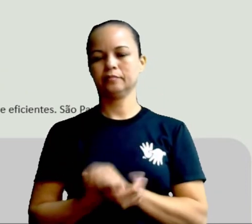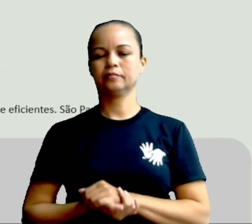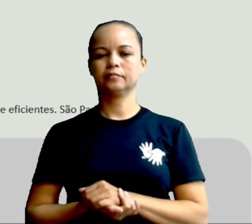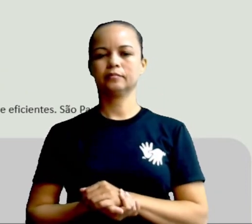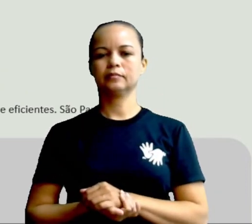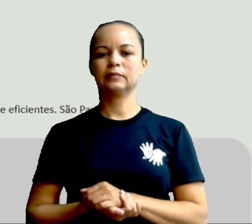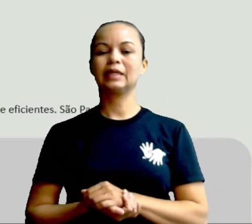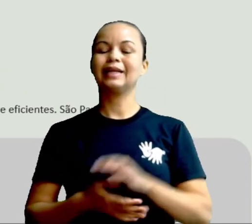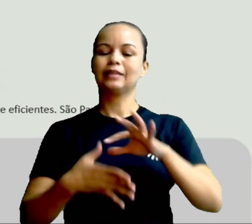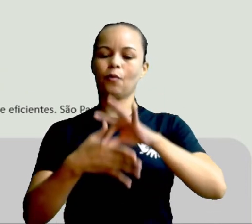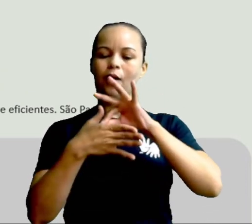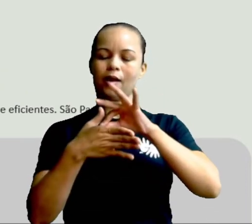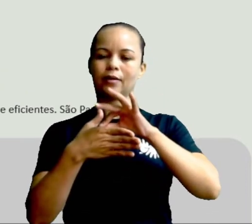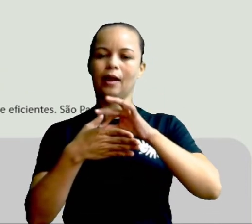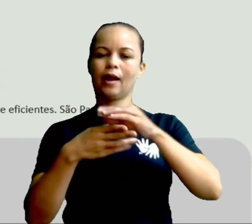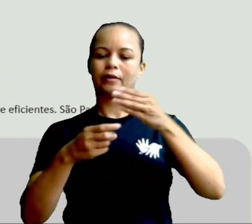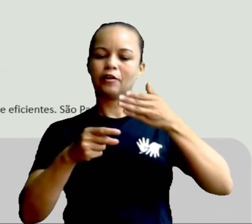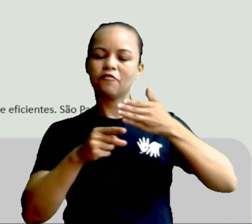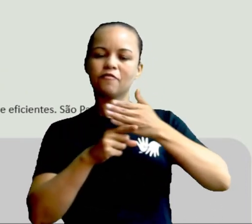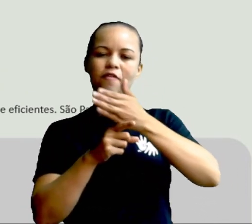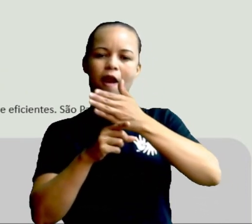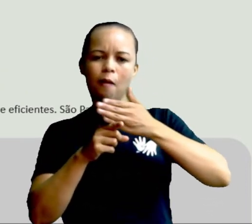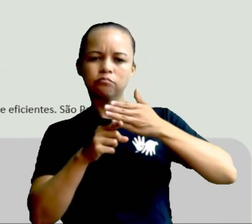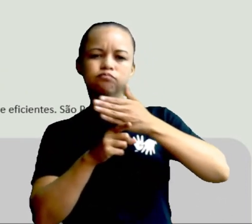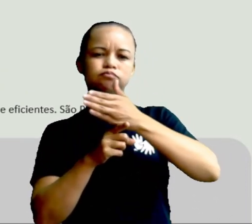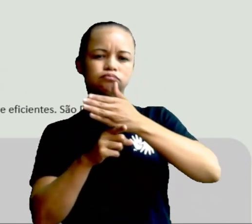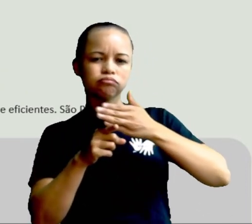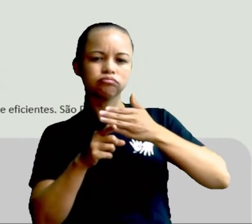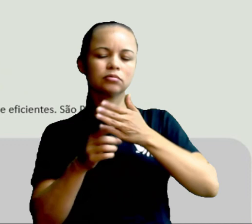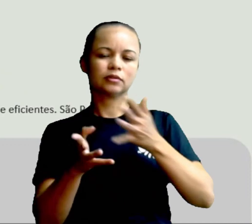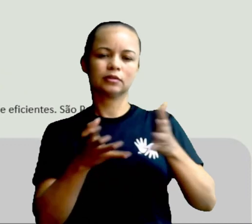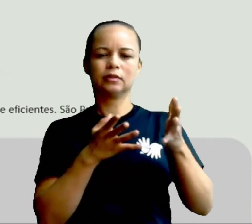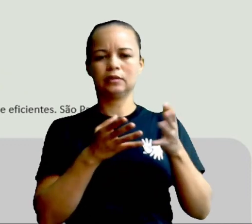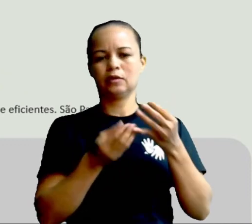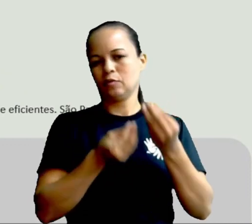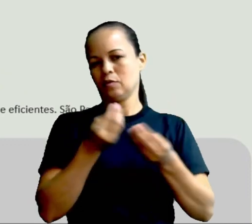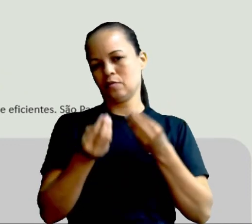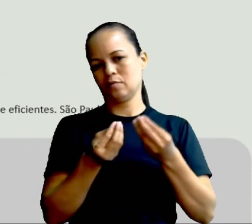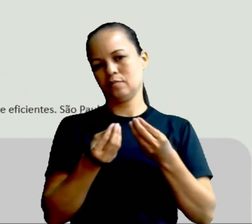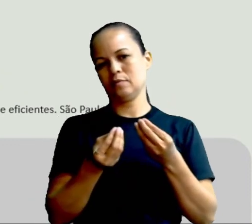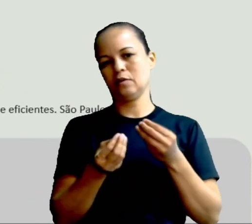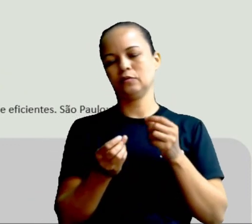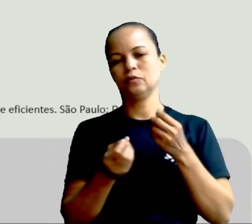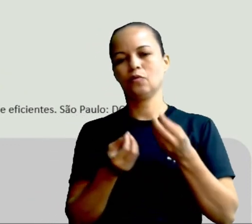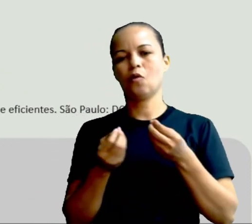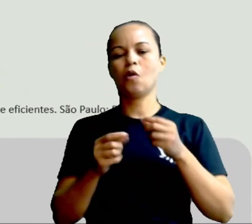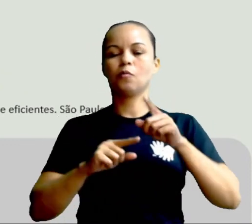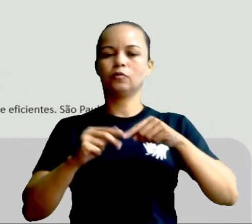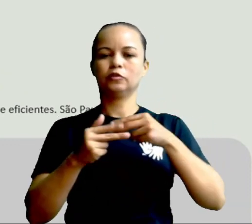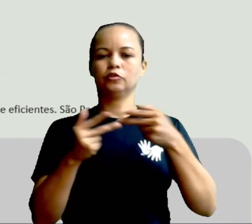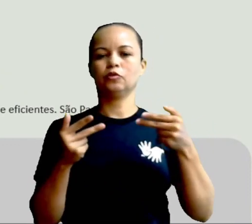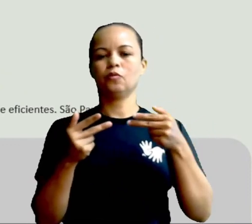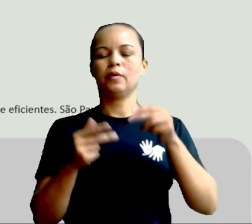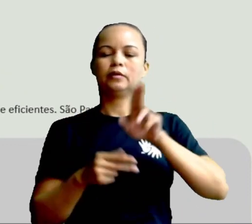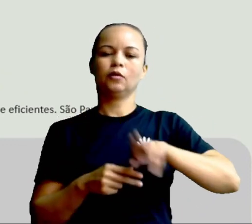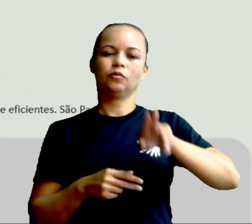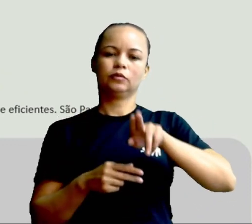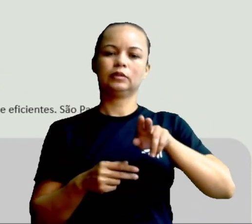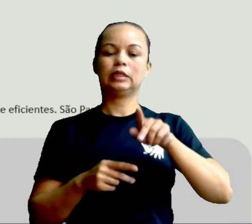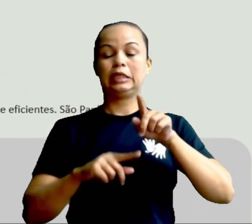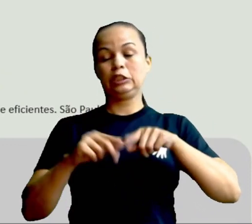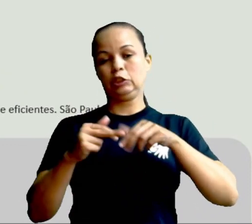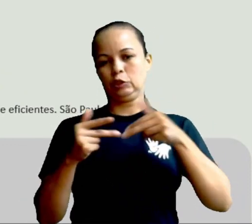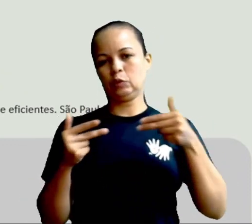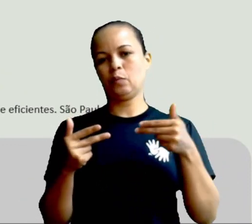Muito bem, cortou a carne com uma faca afiada, né? Então, não é um modo como foi, mas um instrumento, no caso, que ele usou.